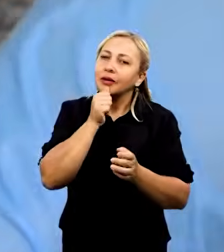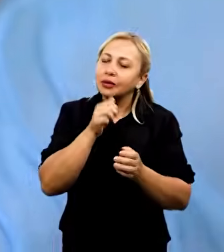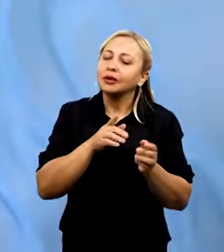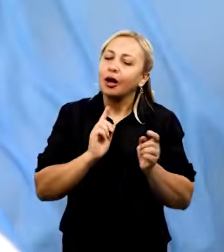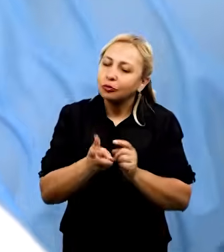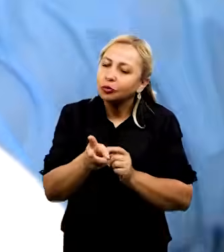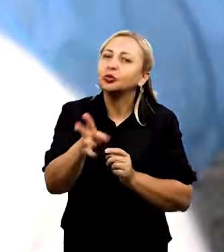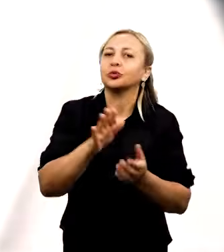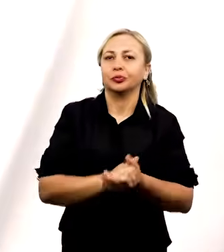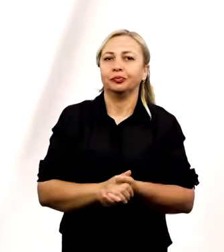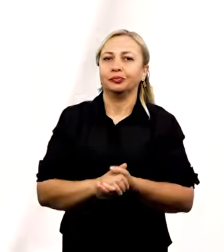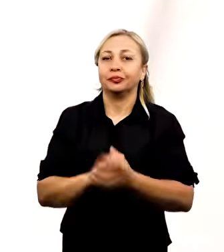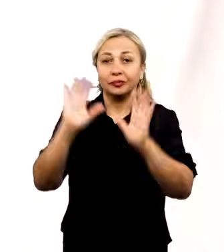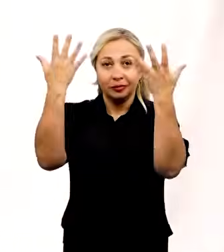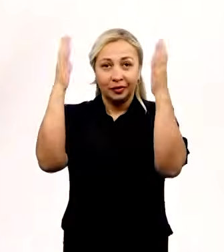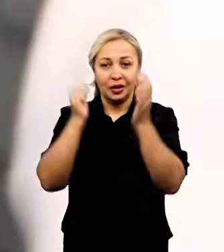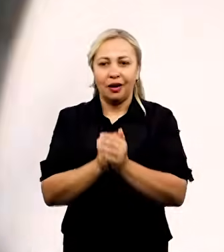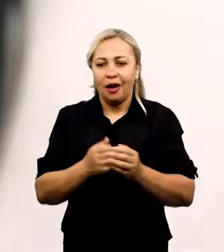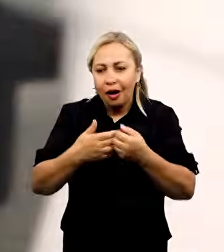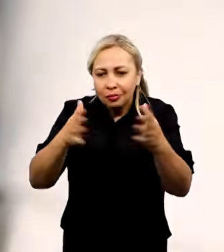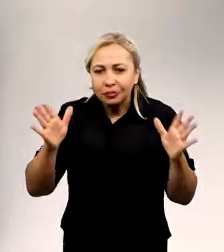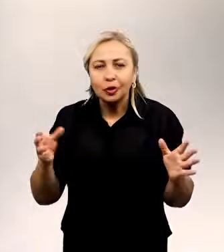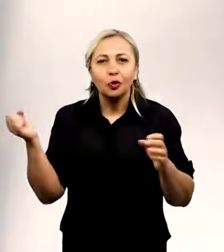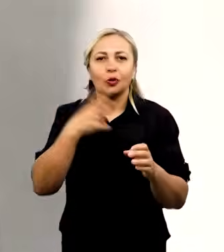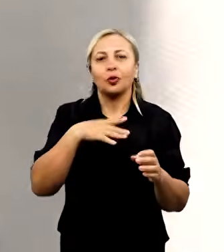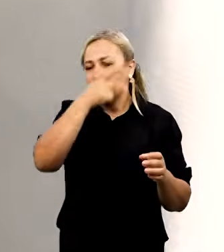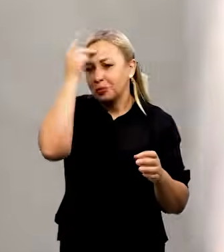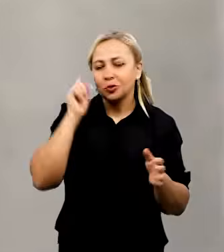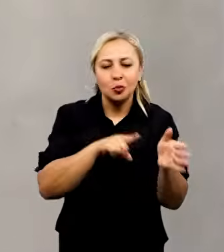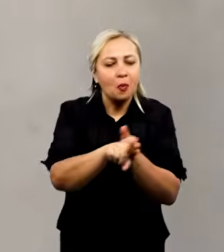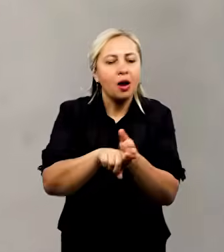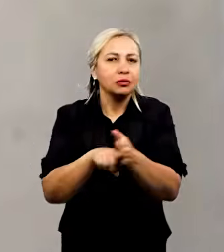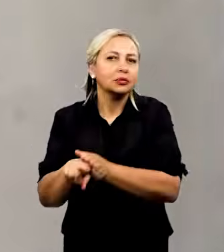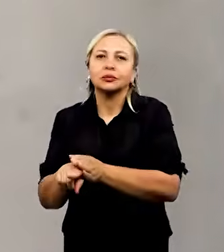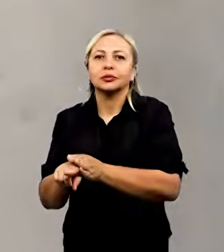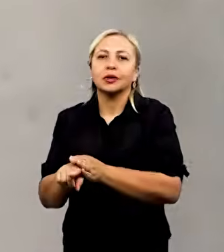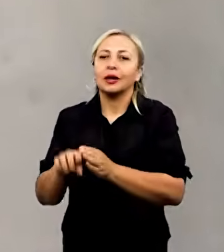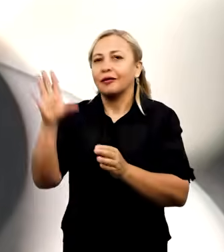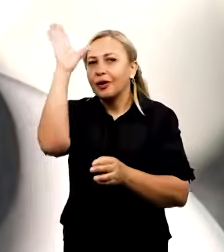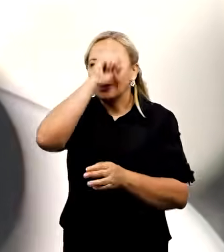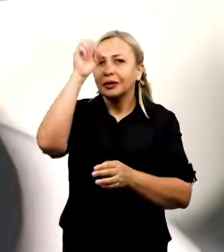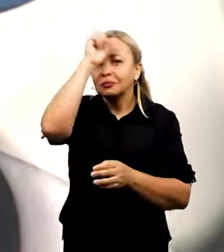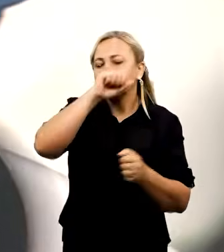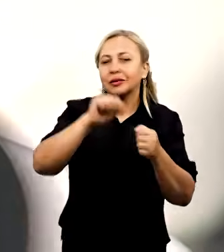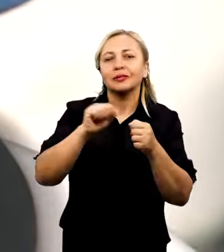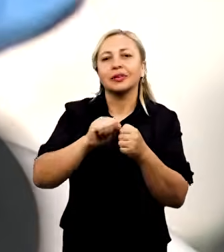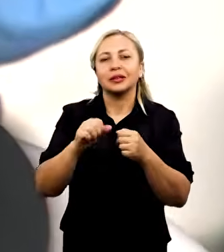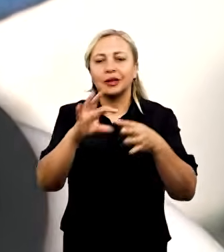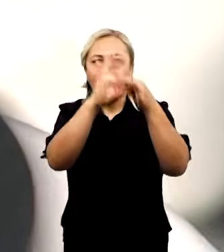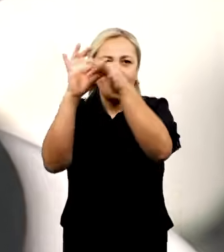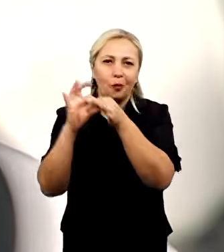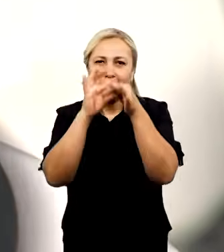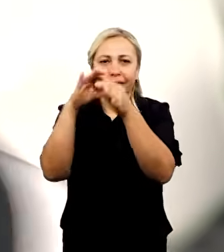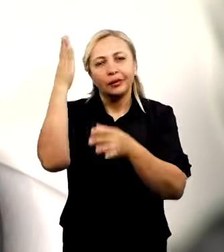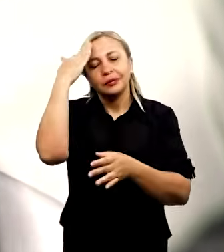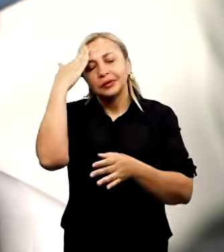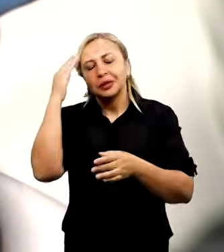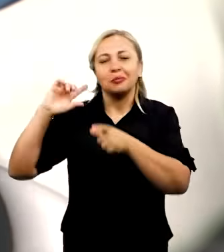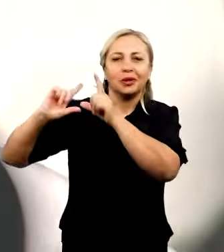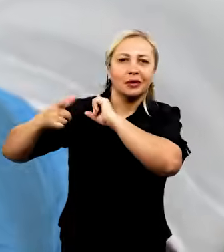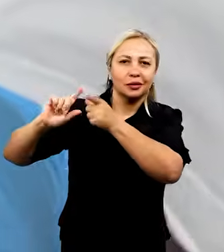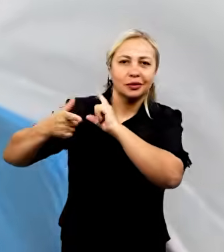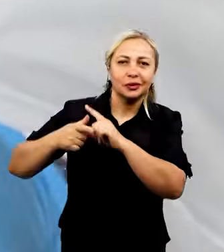andamento. As análises abrem espaço para a atuação de novos pesquisadores, que vão aprendendo a fazer a união